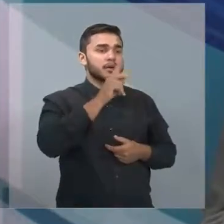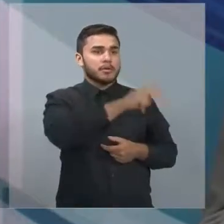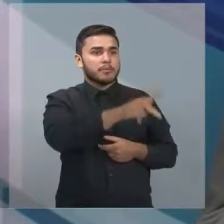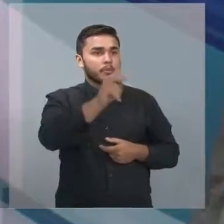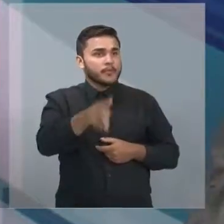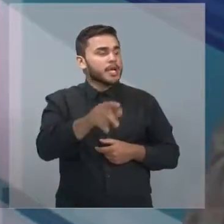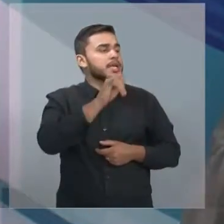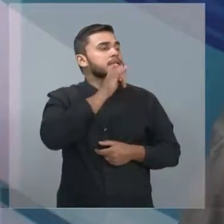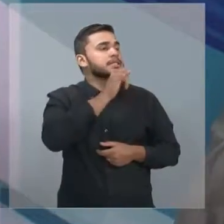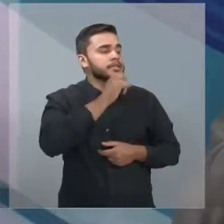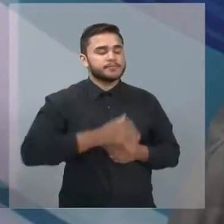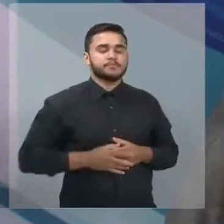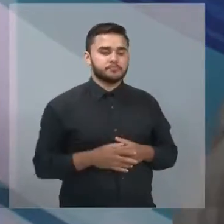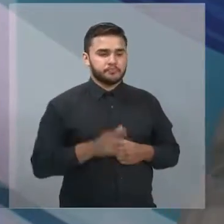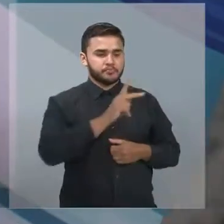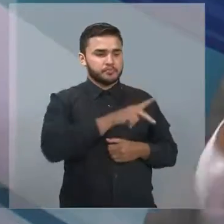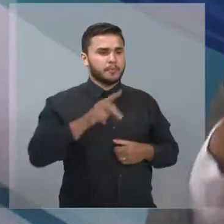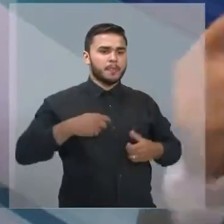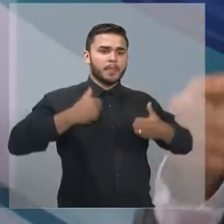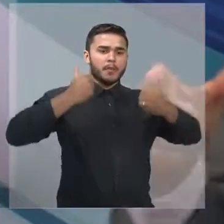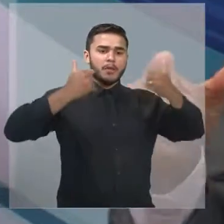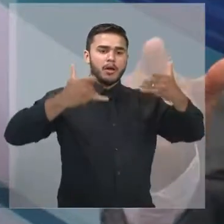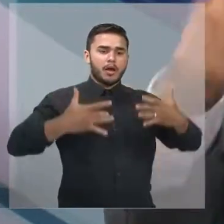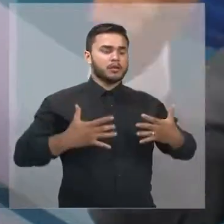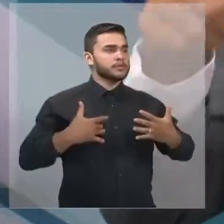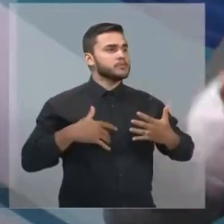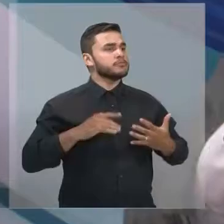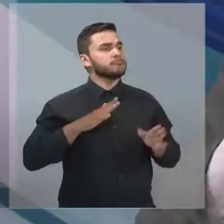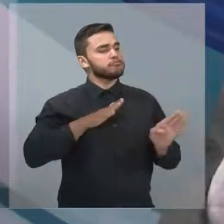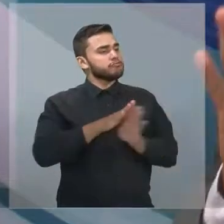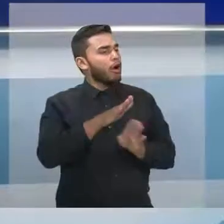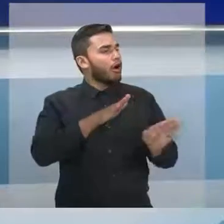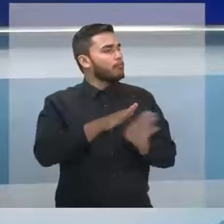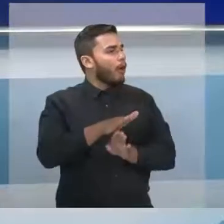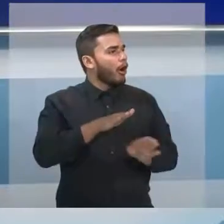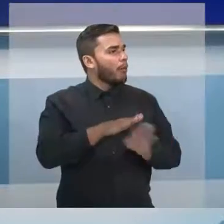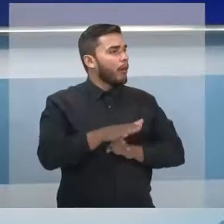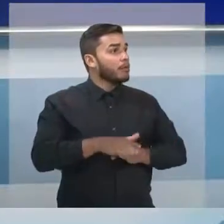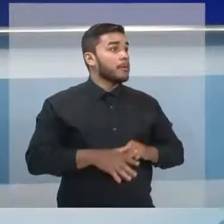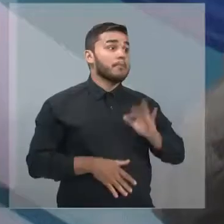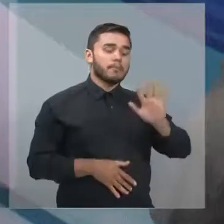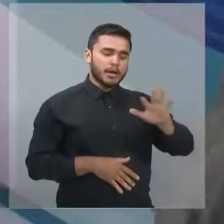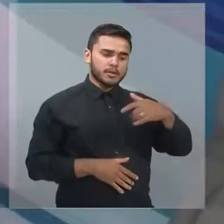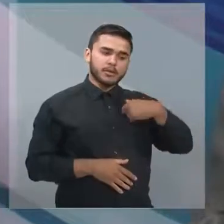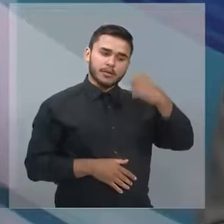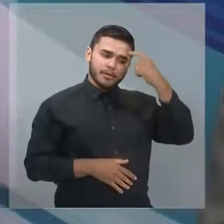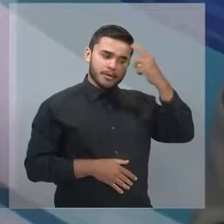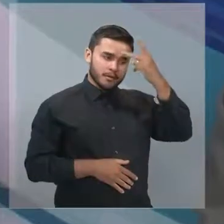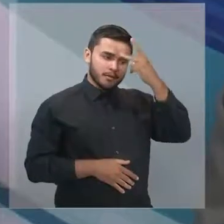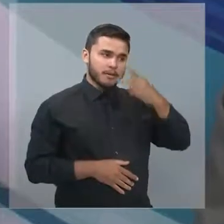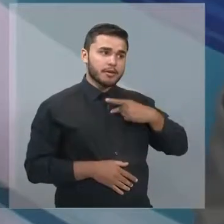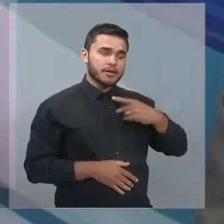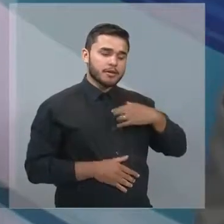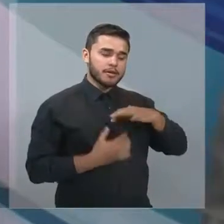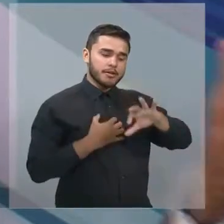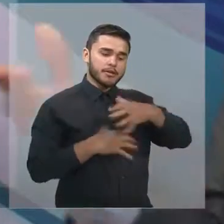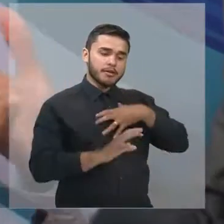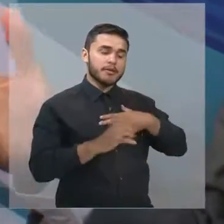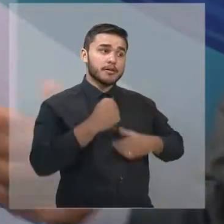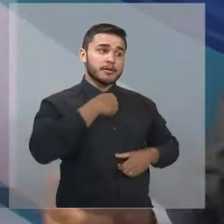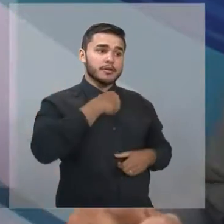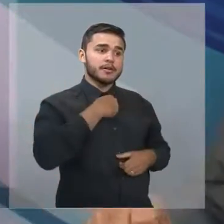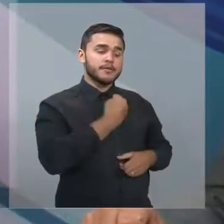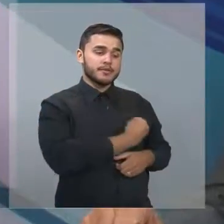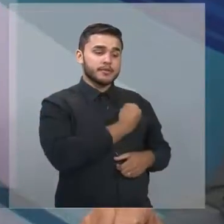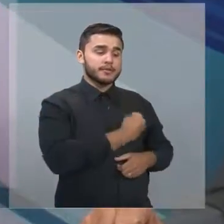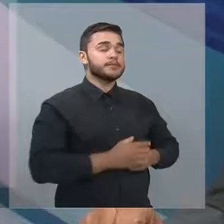discurso. Professor fazendo discurso virtuoso não falta. Sim. Agora, olha para a vida do professor. Arnaldo, agora olha